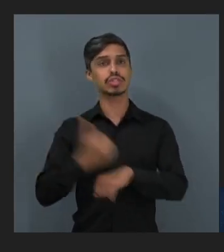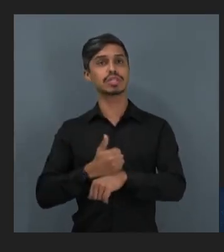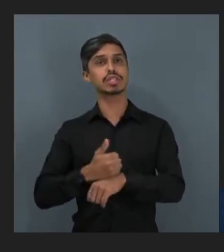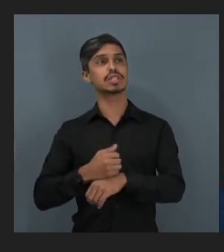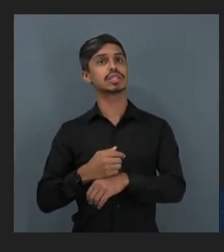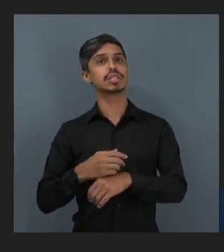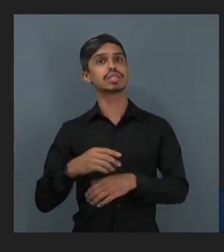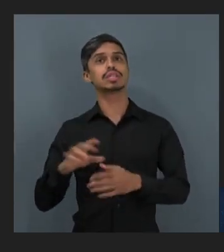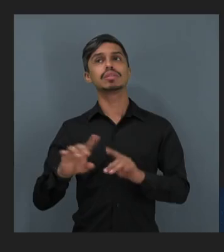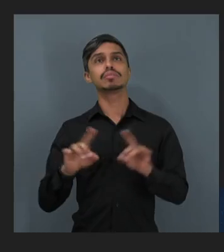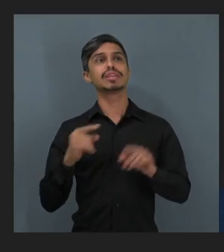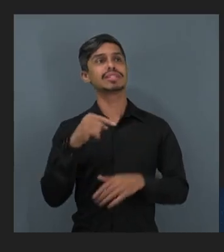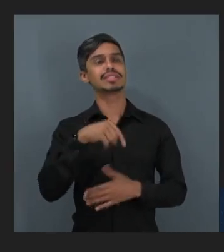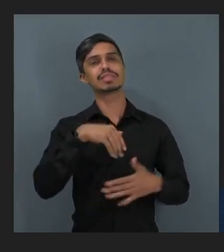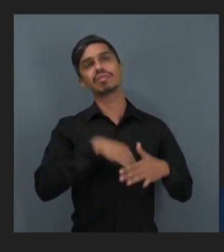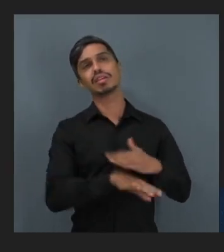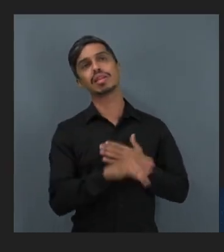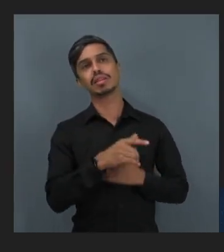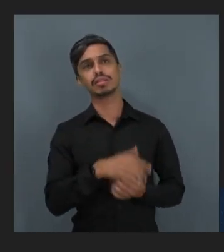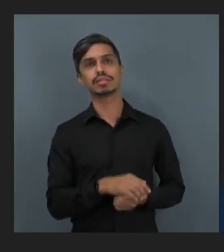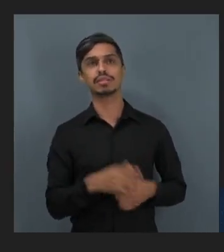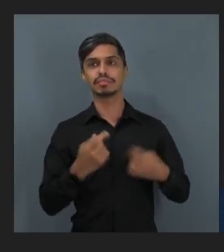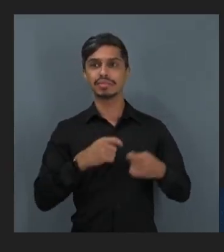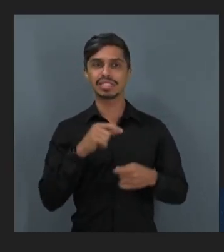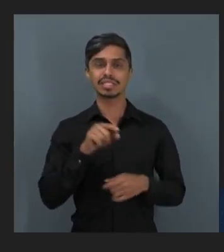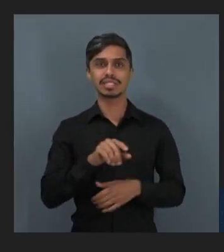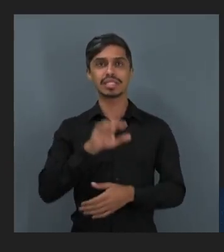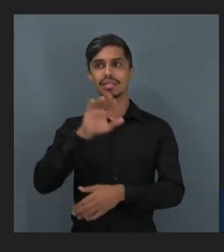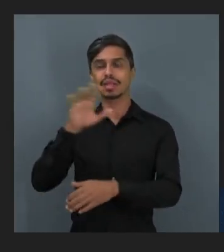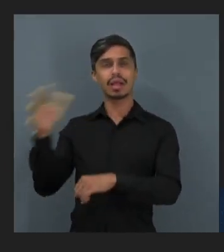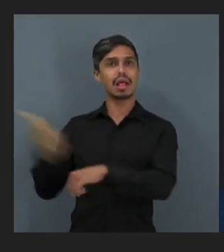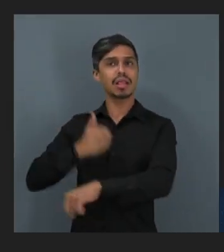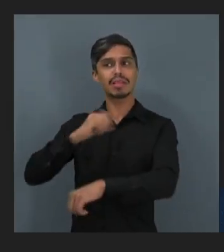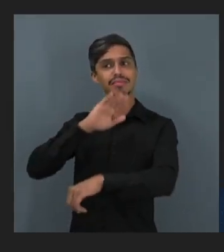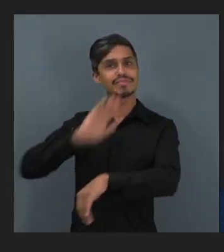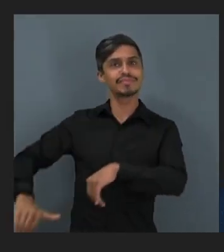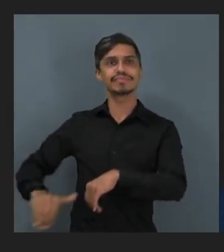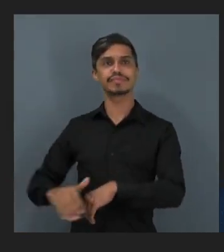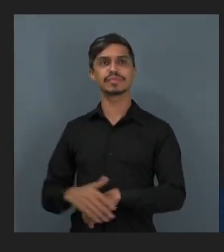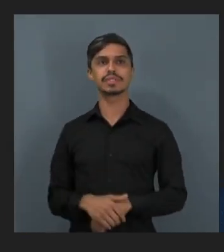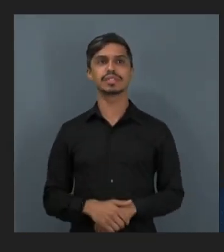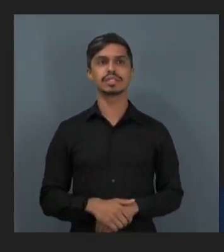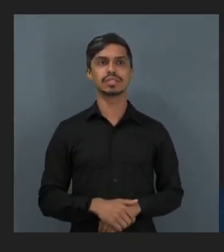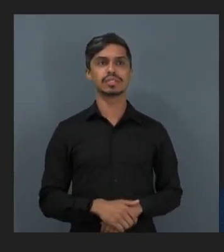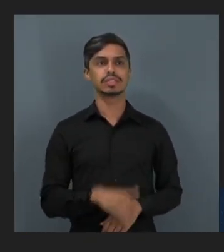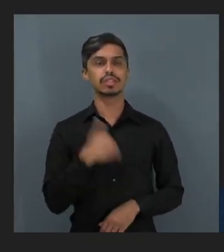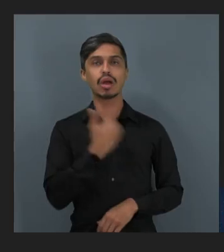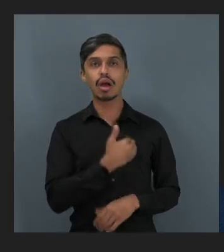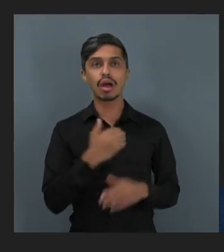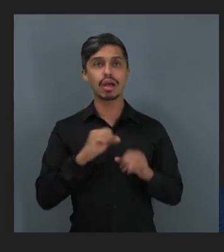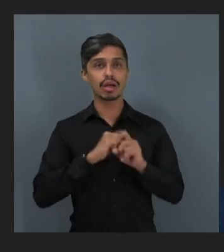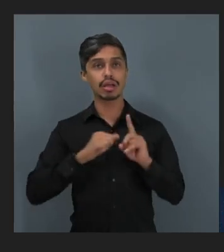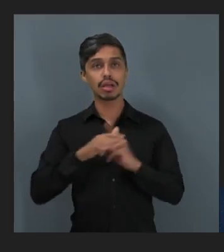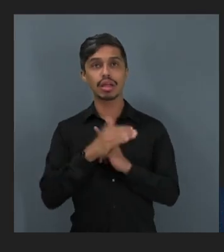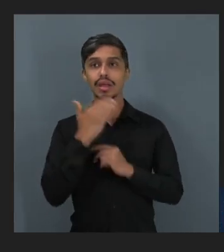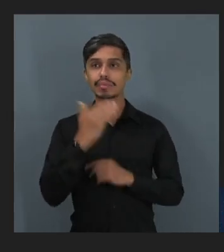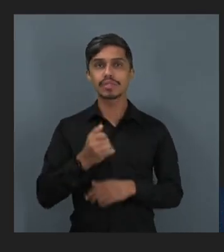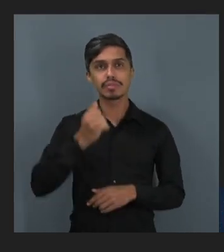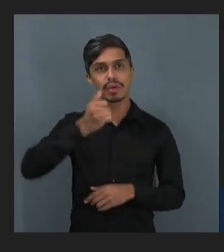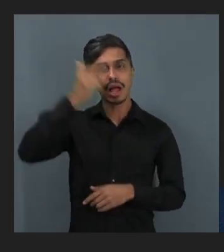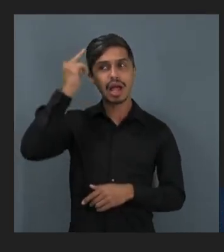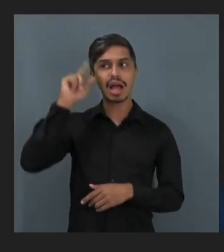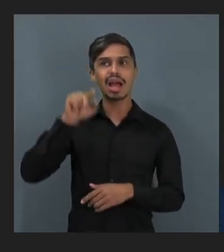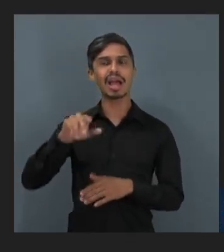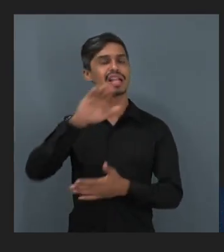Senado Federal. É pegar um desses. O que a gente está vendo, o clamor da sociedade, é para o Alexandre de Moraes, porque